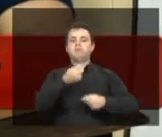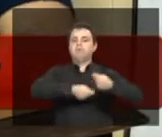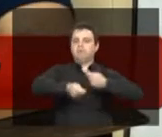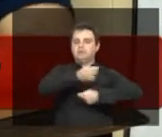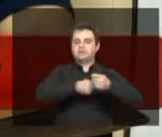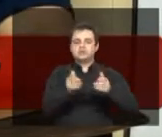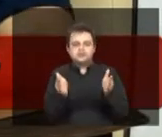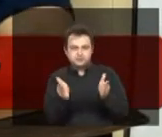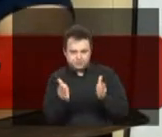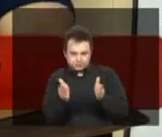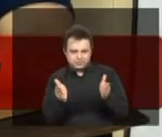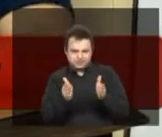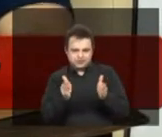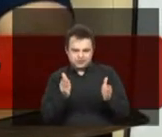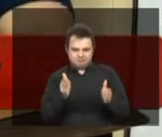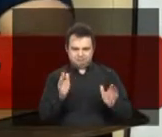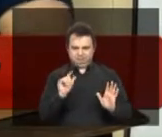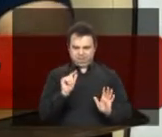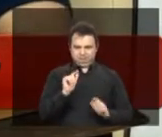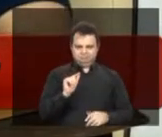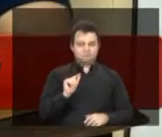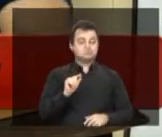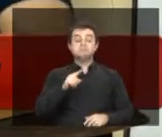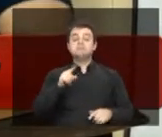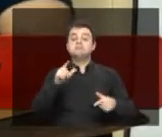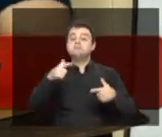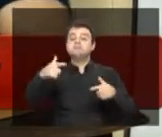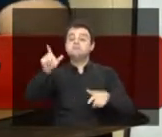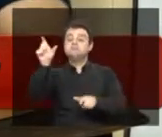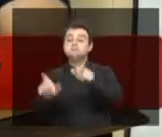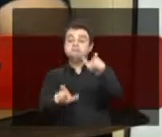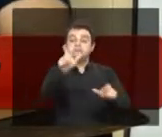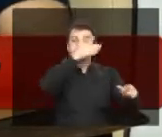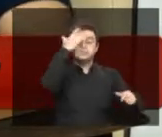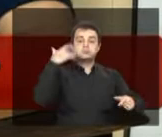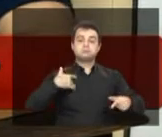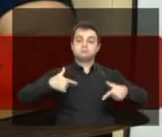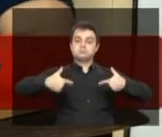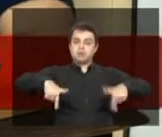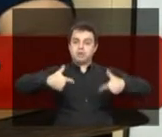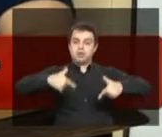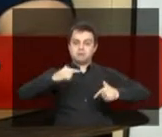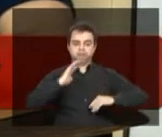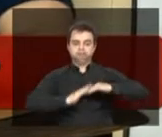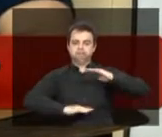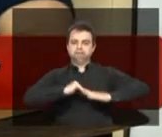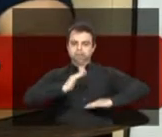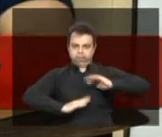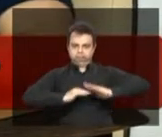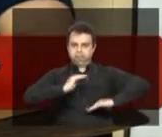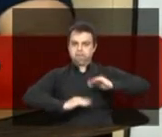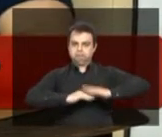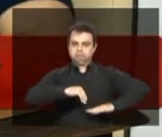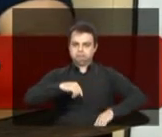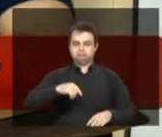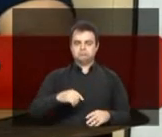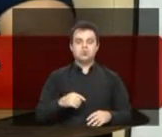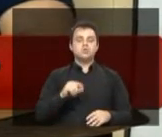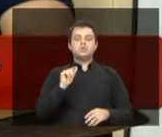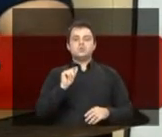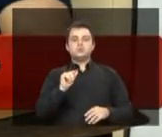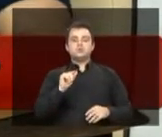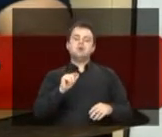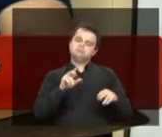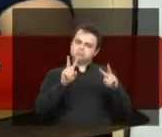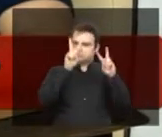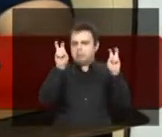comerciantes, para qualquer tipo de trabalhador dentro aqui dessa, no